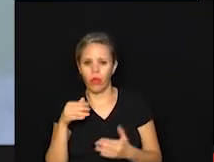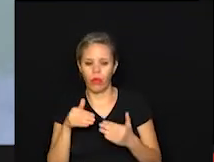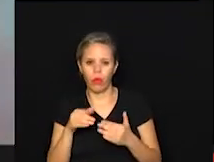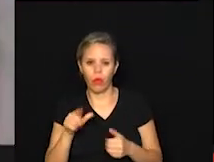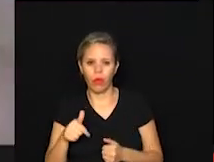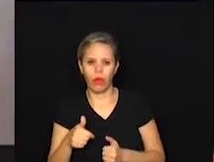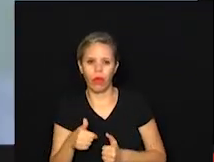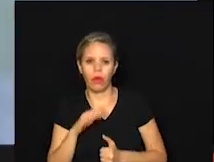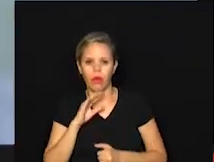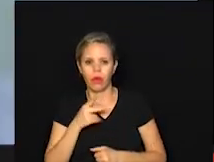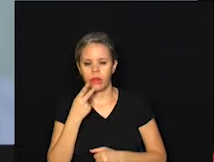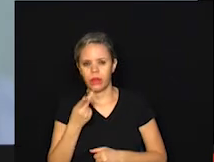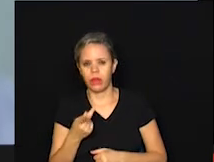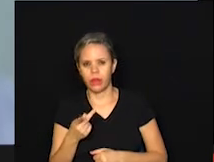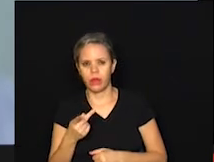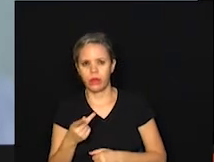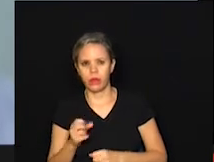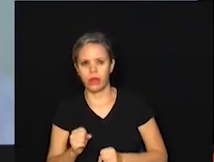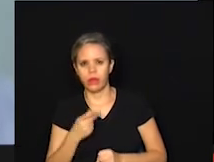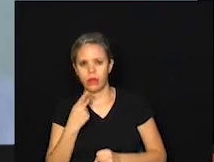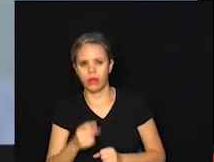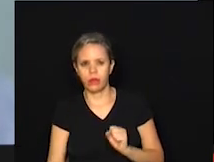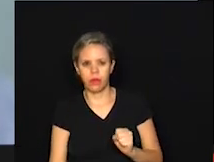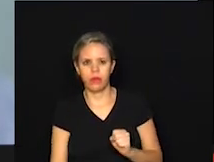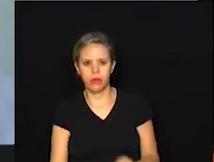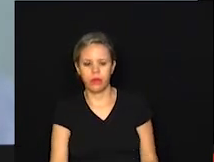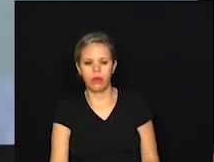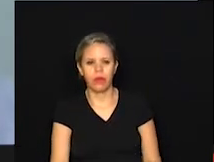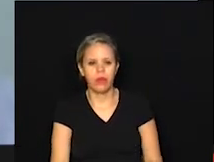mais tarde, e a Jaque pode falar. Pode ser?